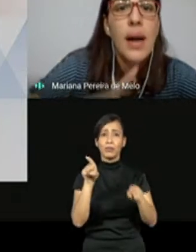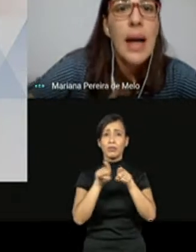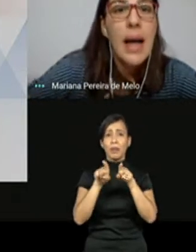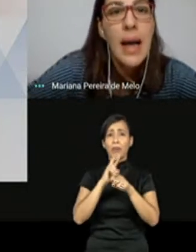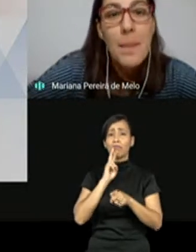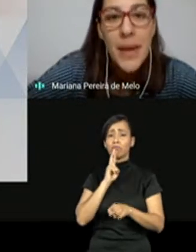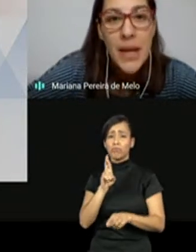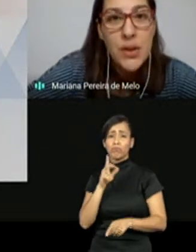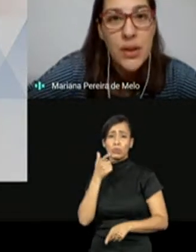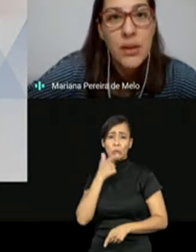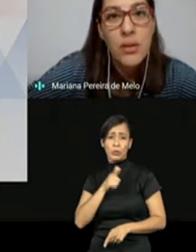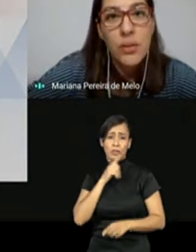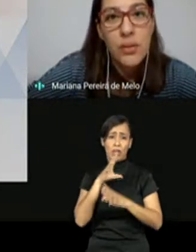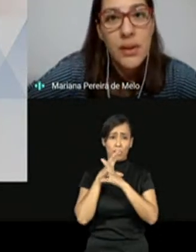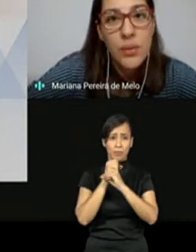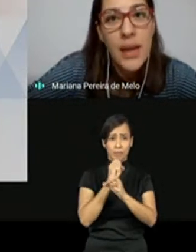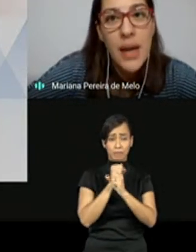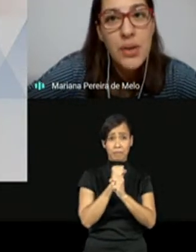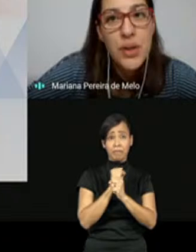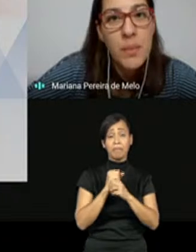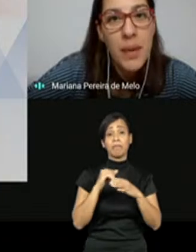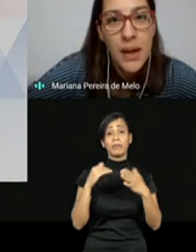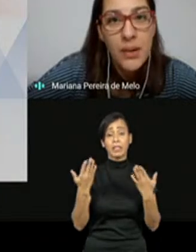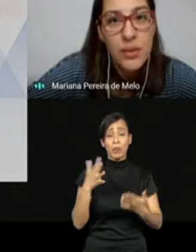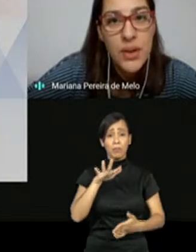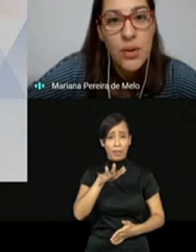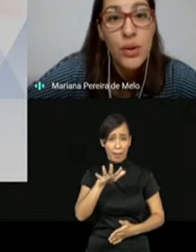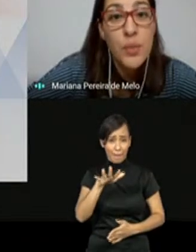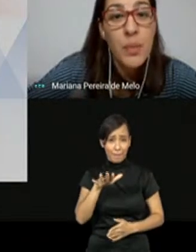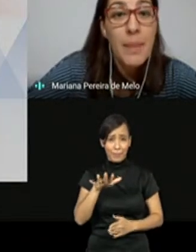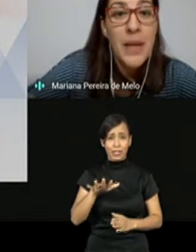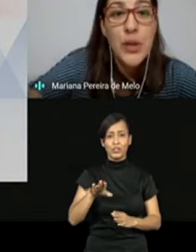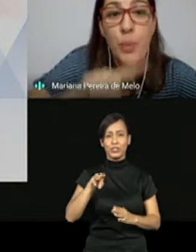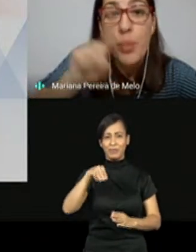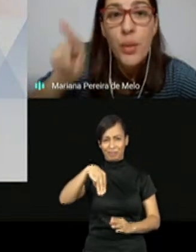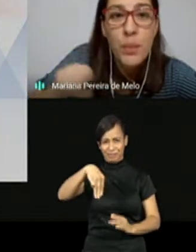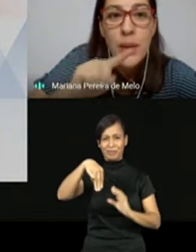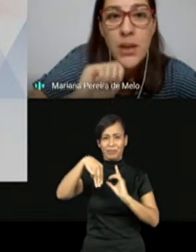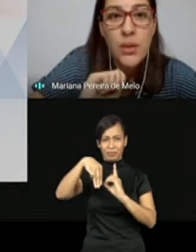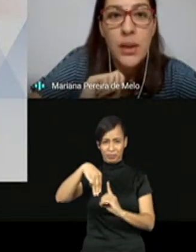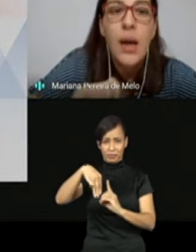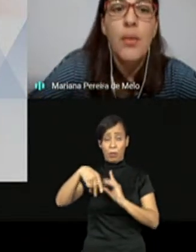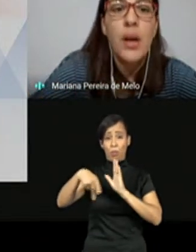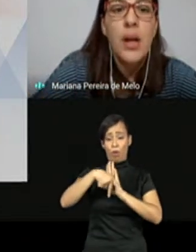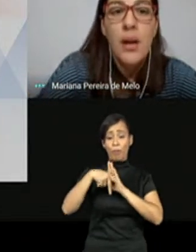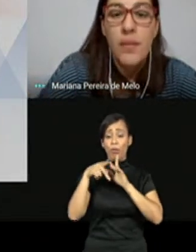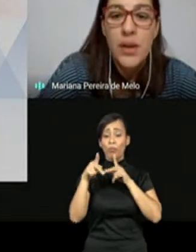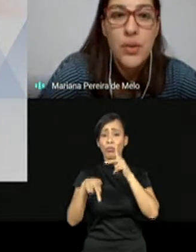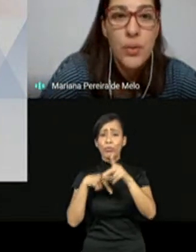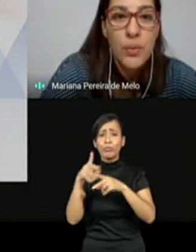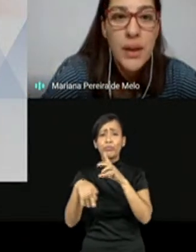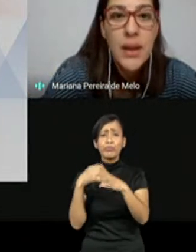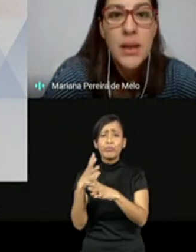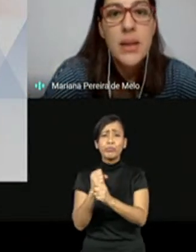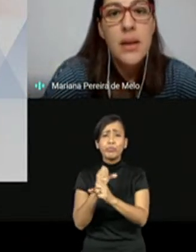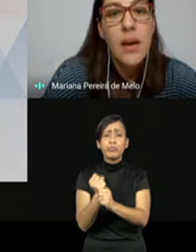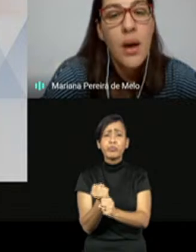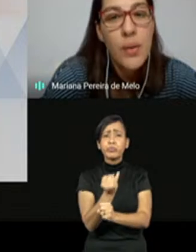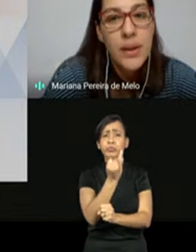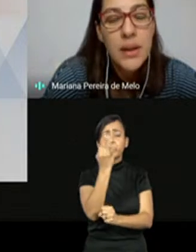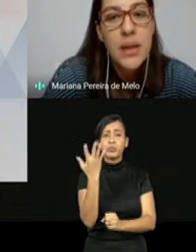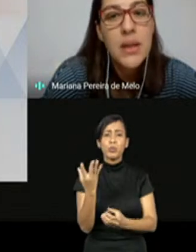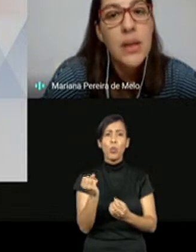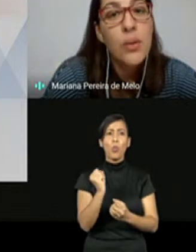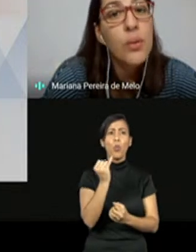Então, a média no teste de impacto de ISOD, a média populacional vai de 1,15